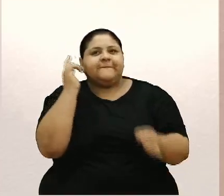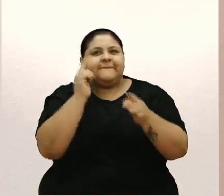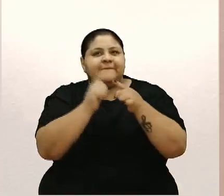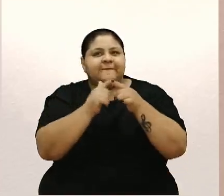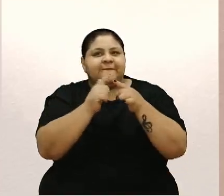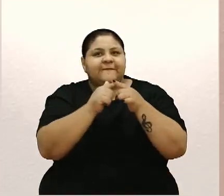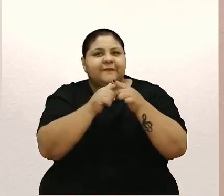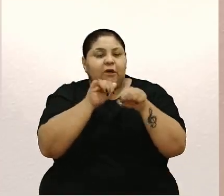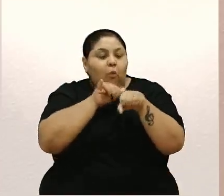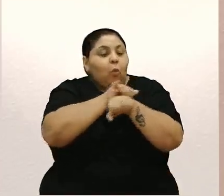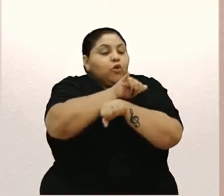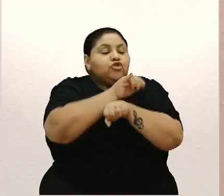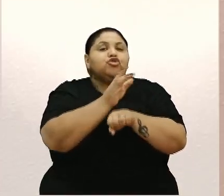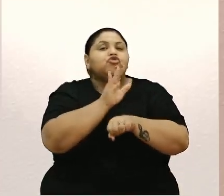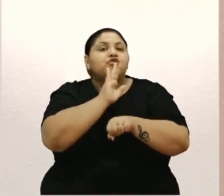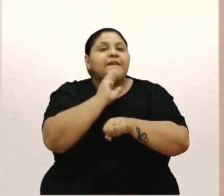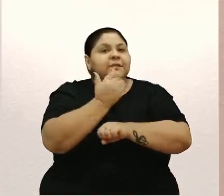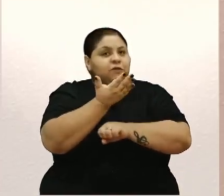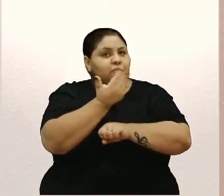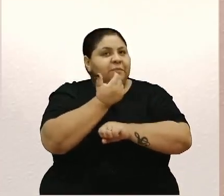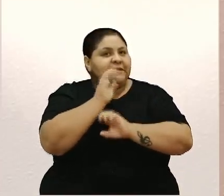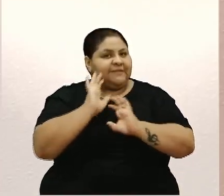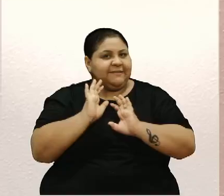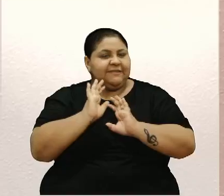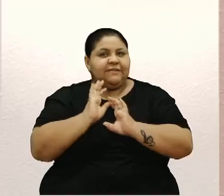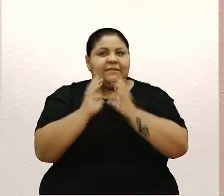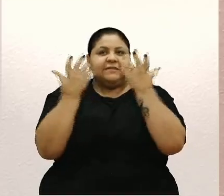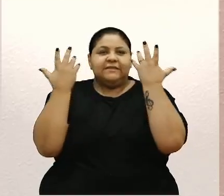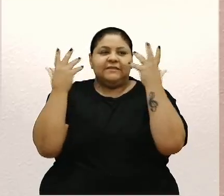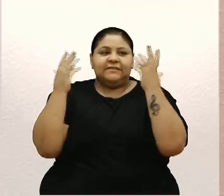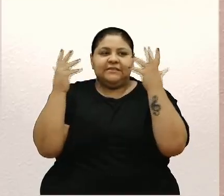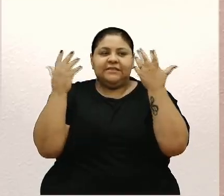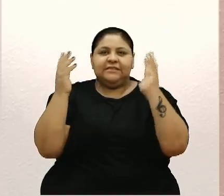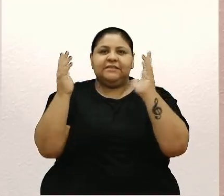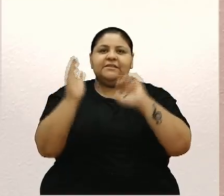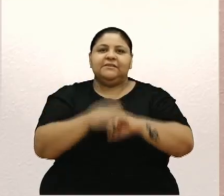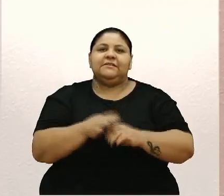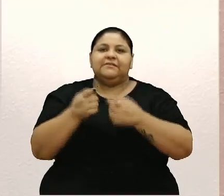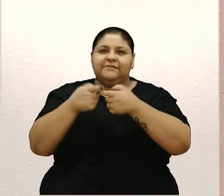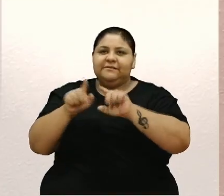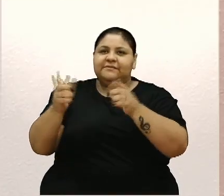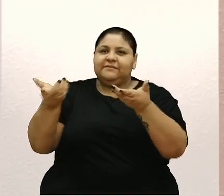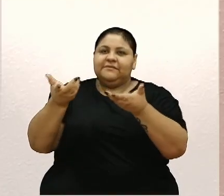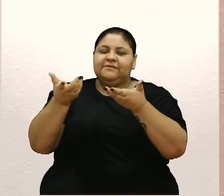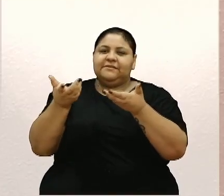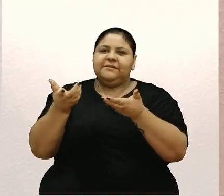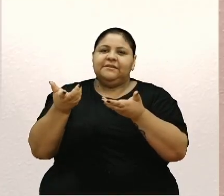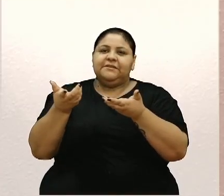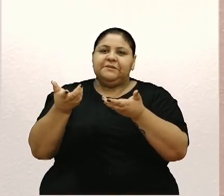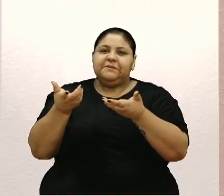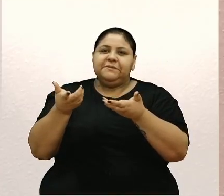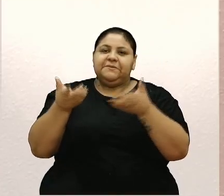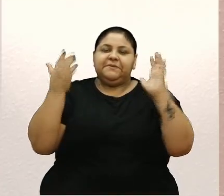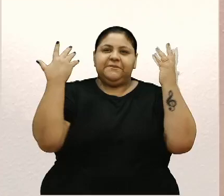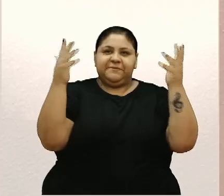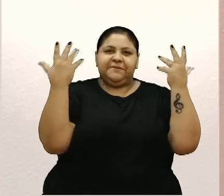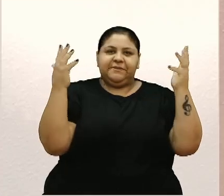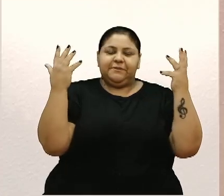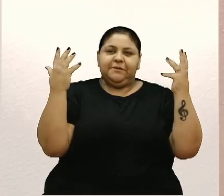conhece comida, né? Então, parabéns a vocês. Mas eu queria fazer meu voto de